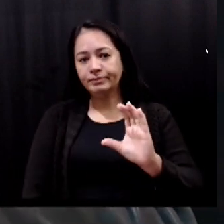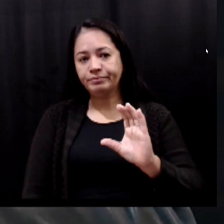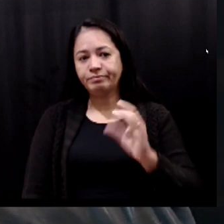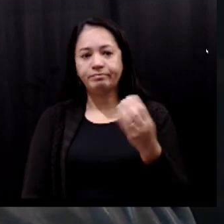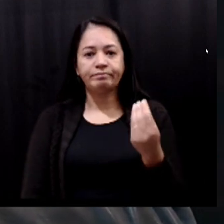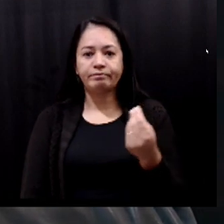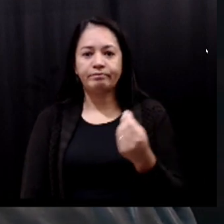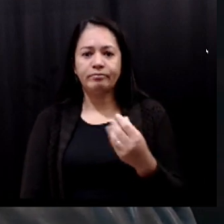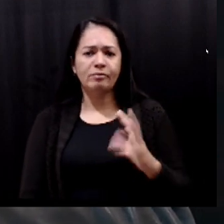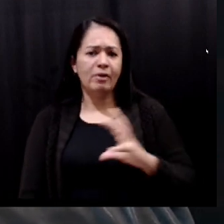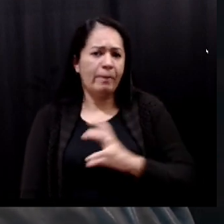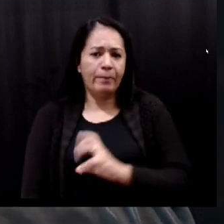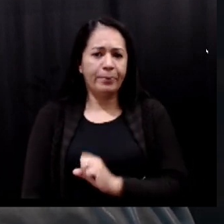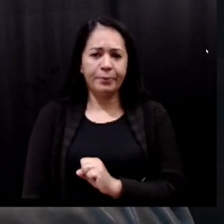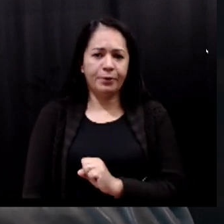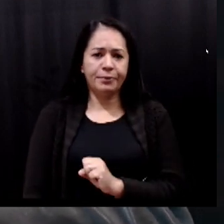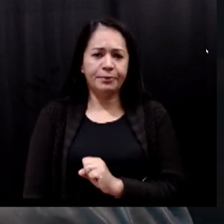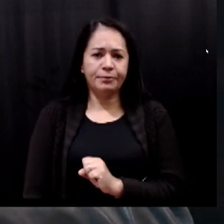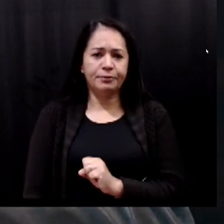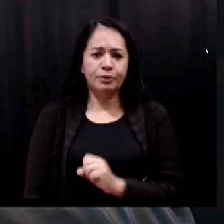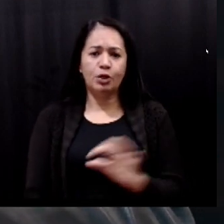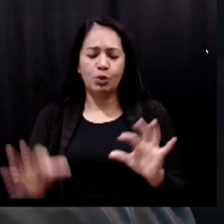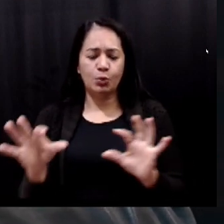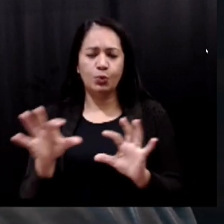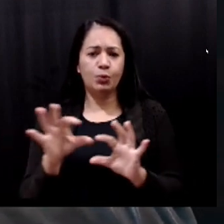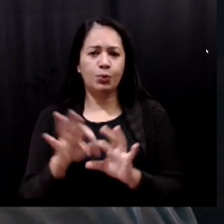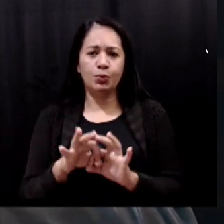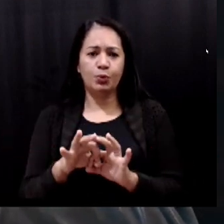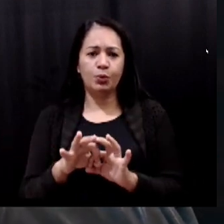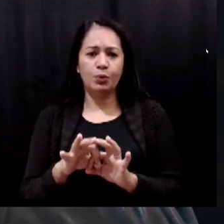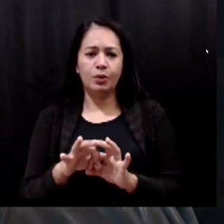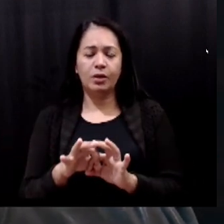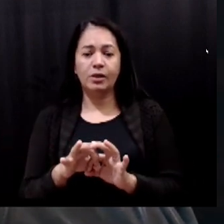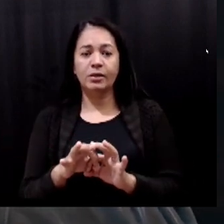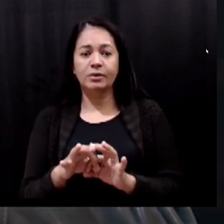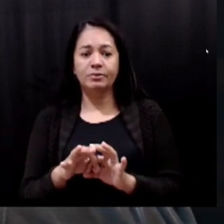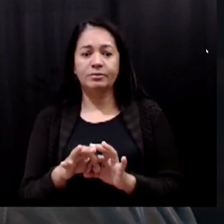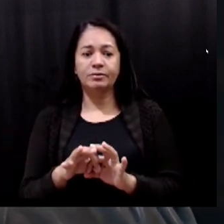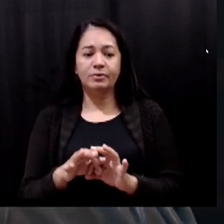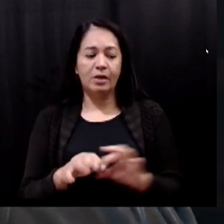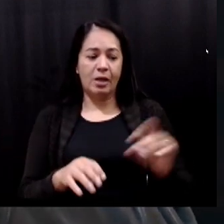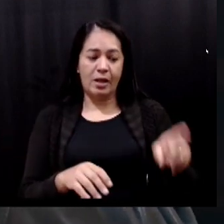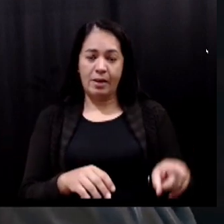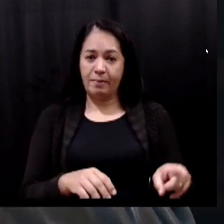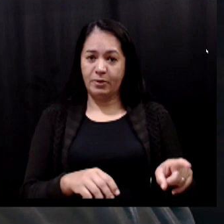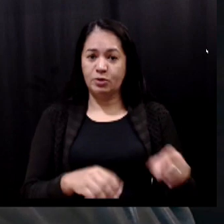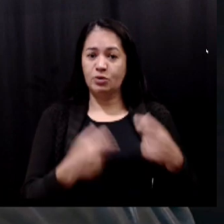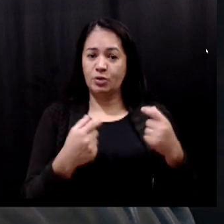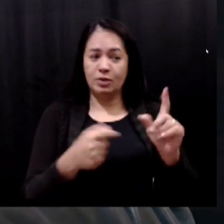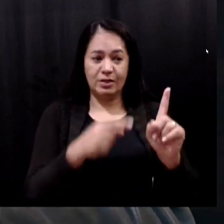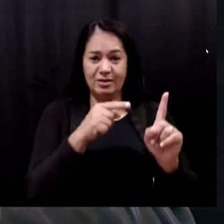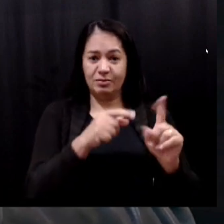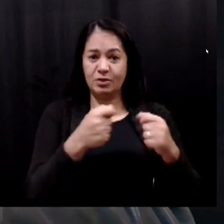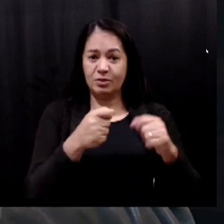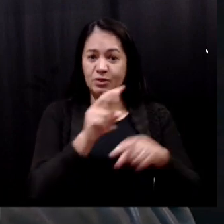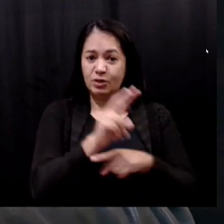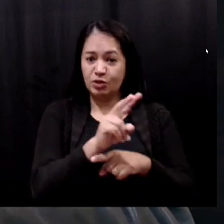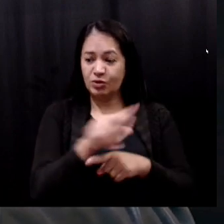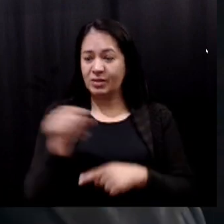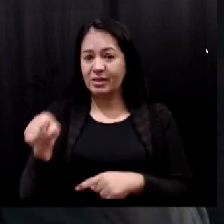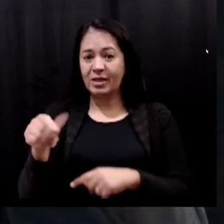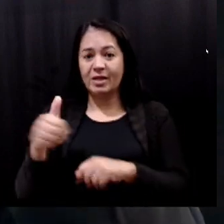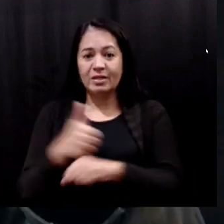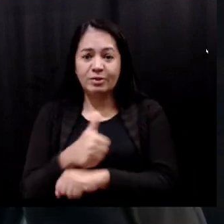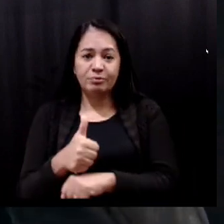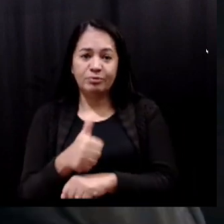afetivos, né? Do vínculo entre quem recebe o cuidado e quem oferece o cuidado,